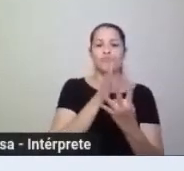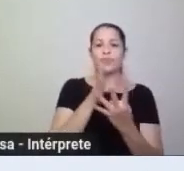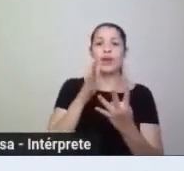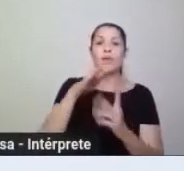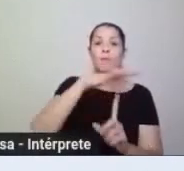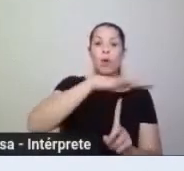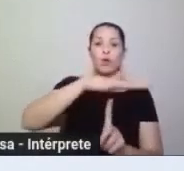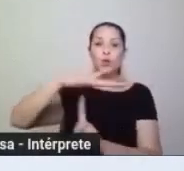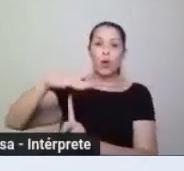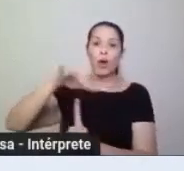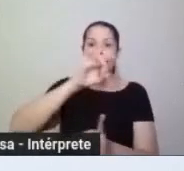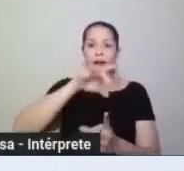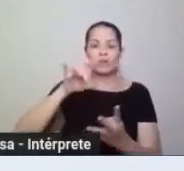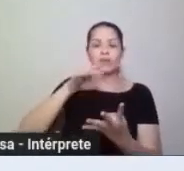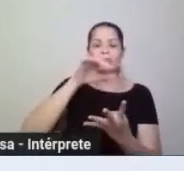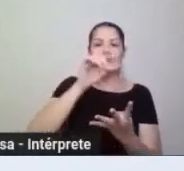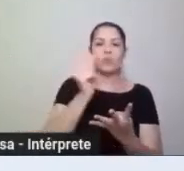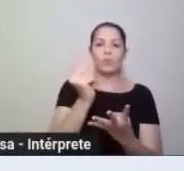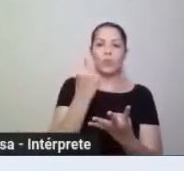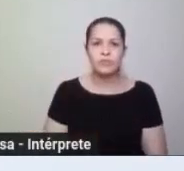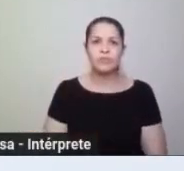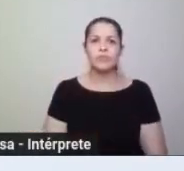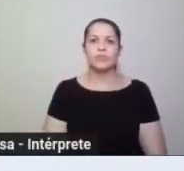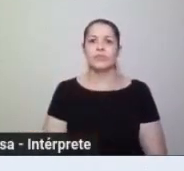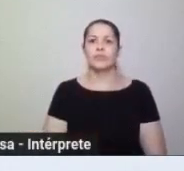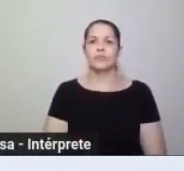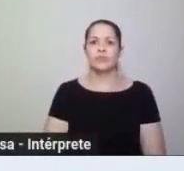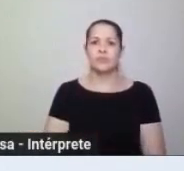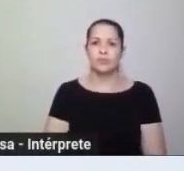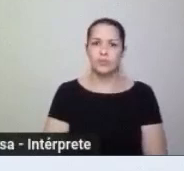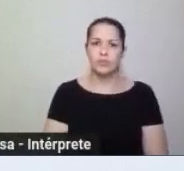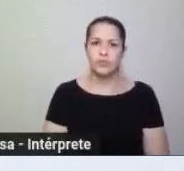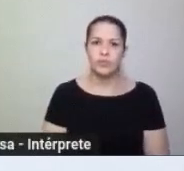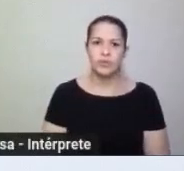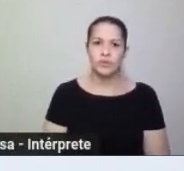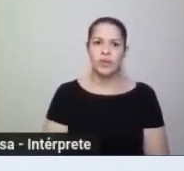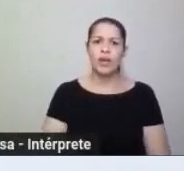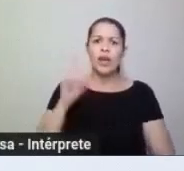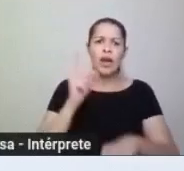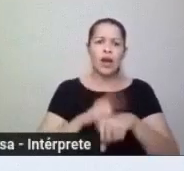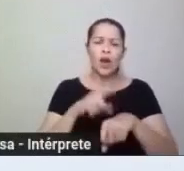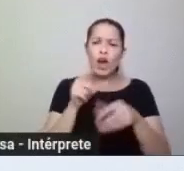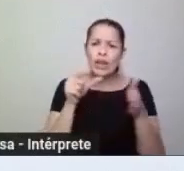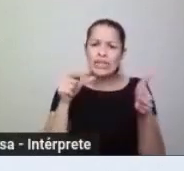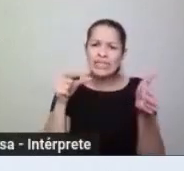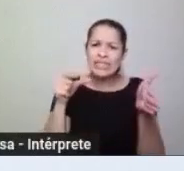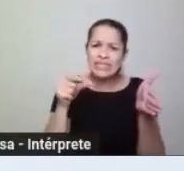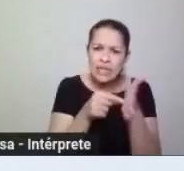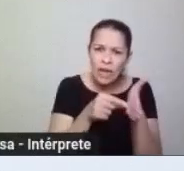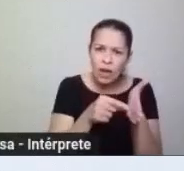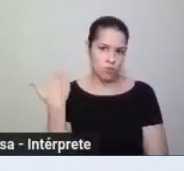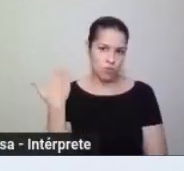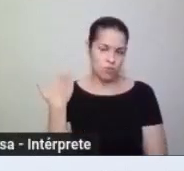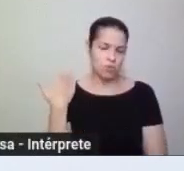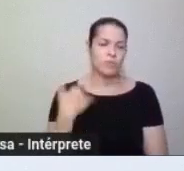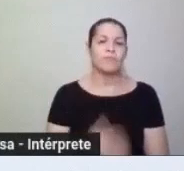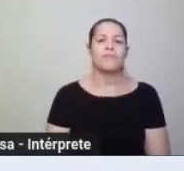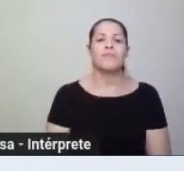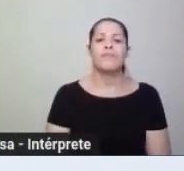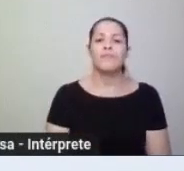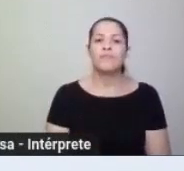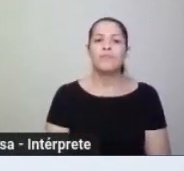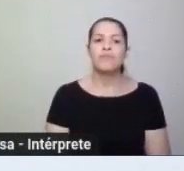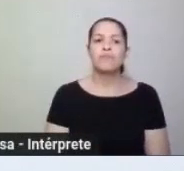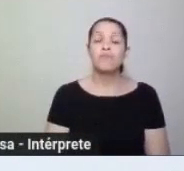e um em cada redutor inicialmente. Logo na instalação dos sensores, quando ele